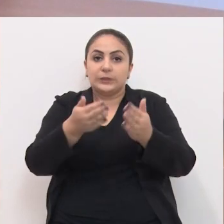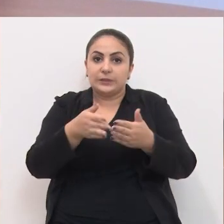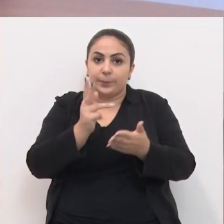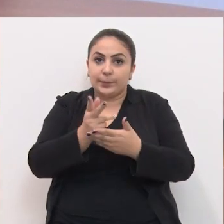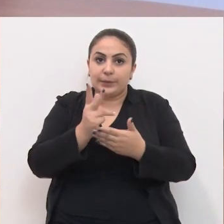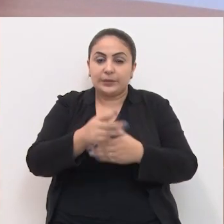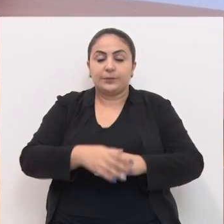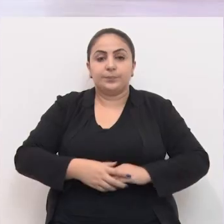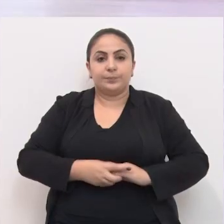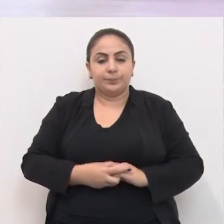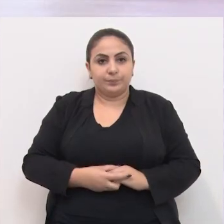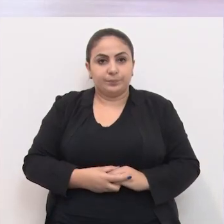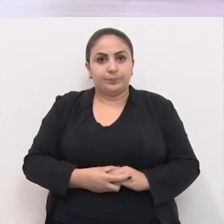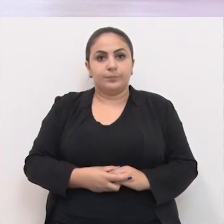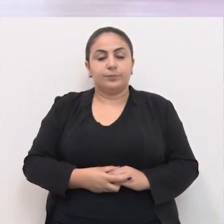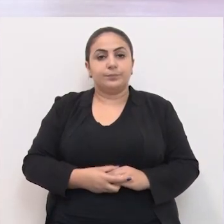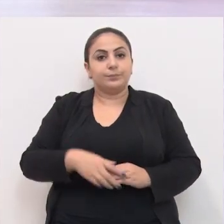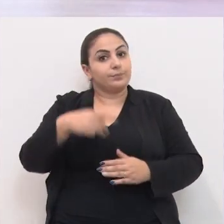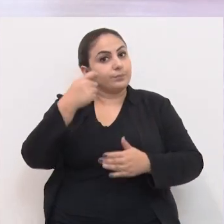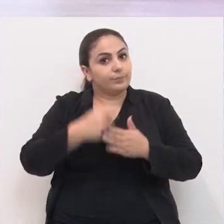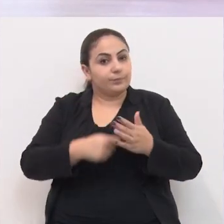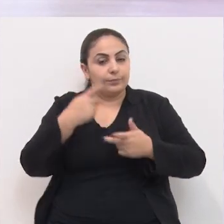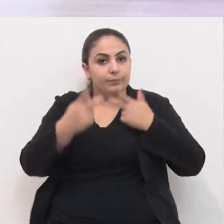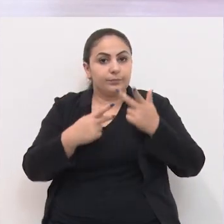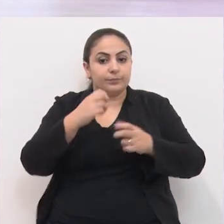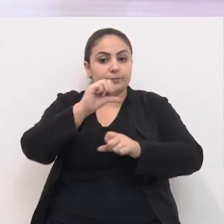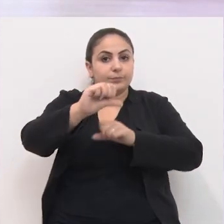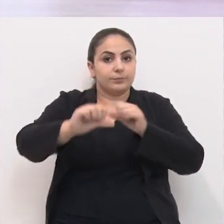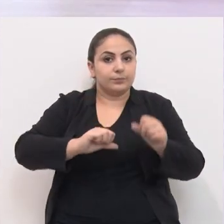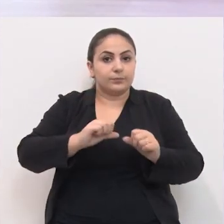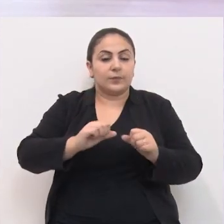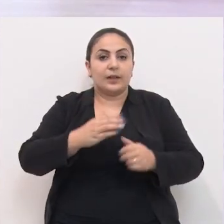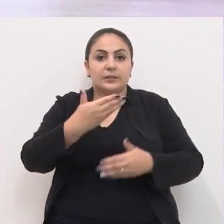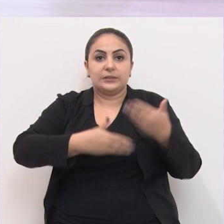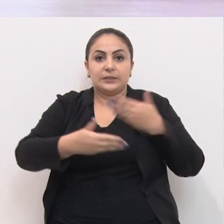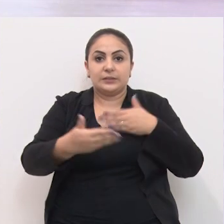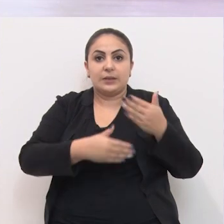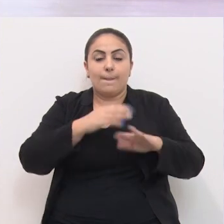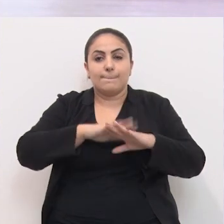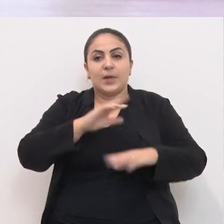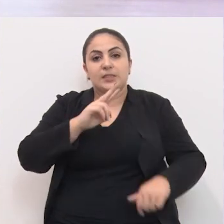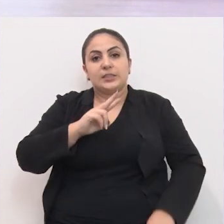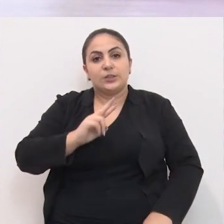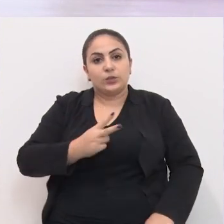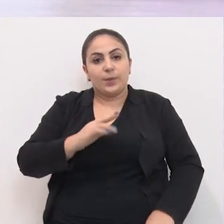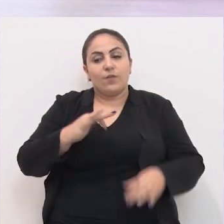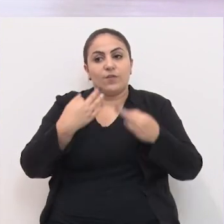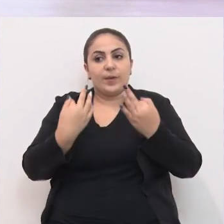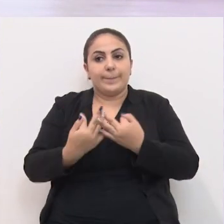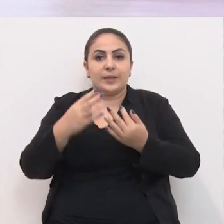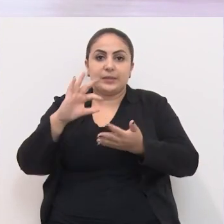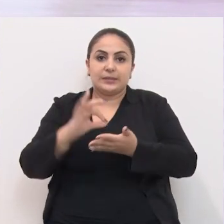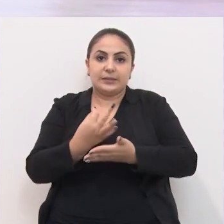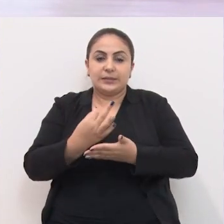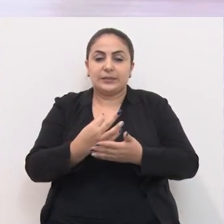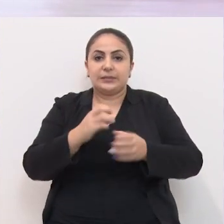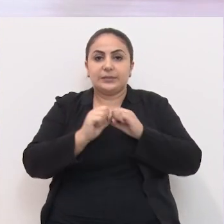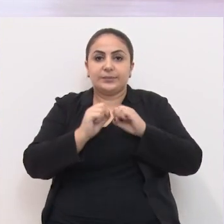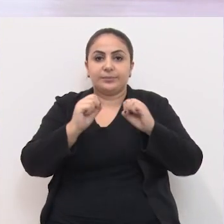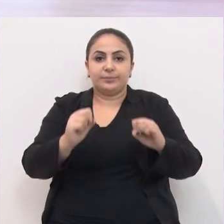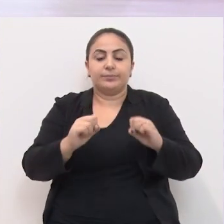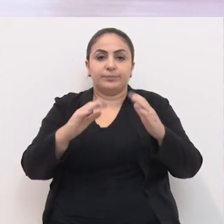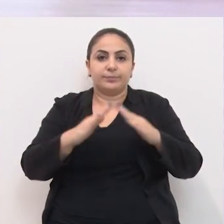bairro Jaboticabal. A criação de uma zona especial de interesse social é necessária para a implantação